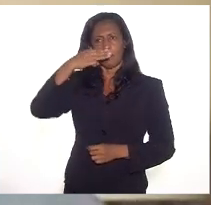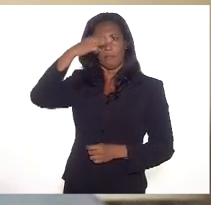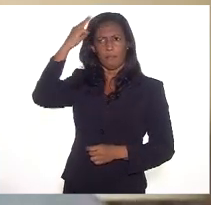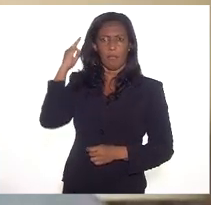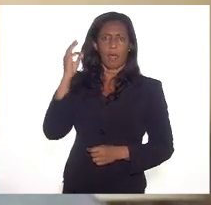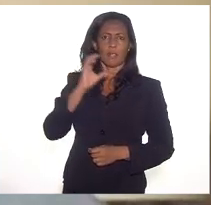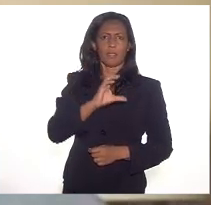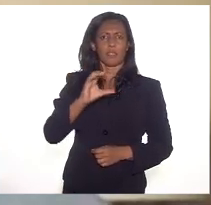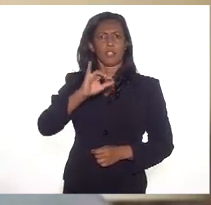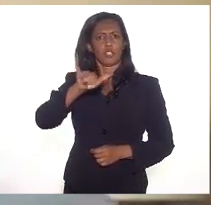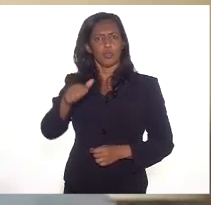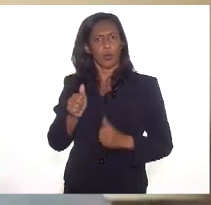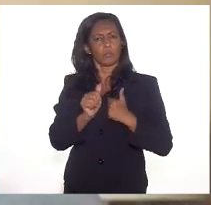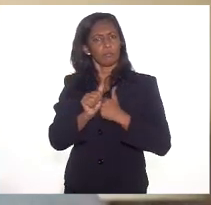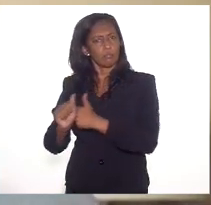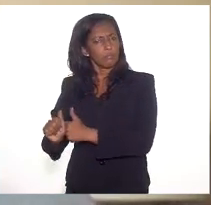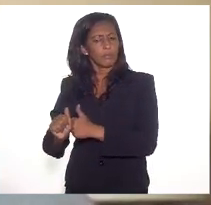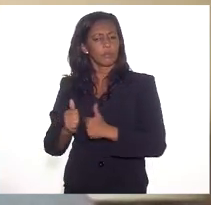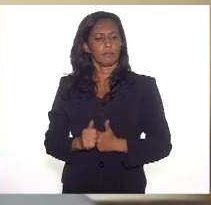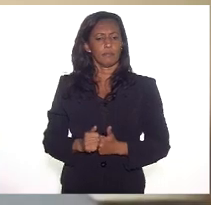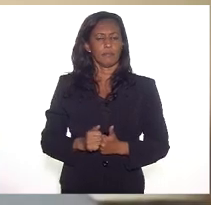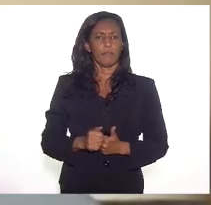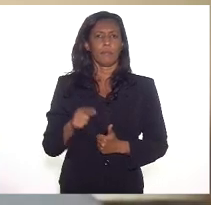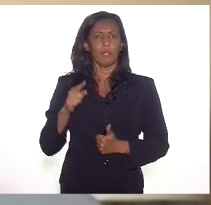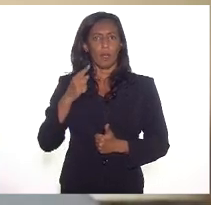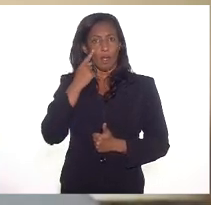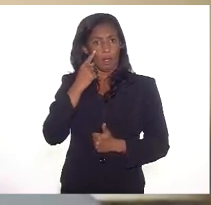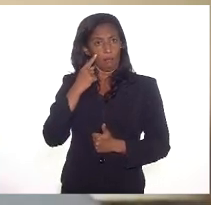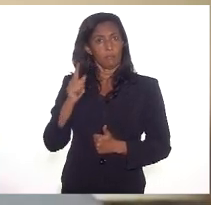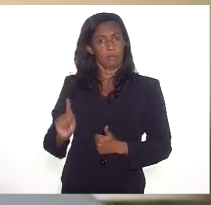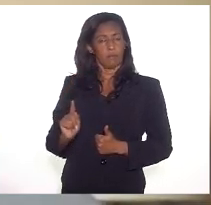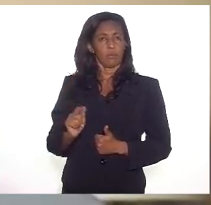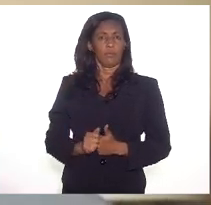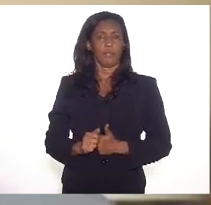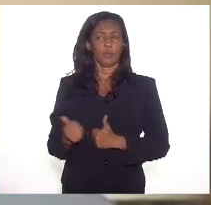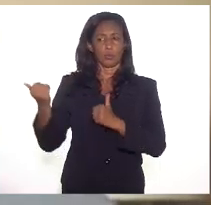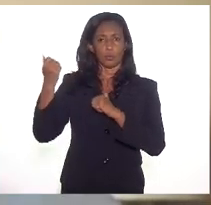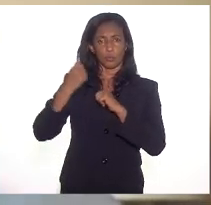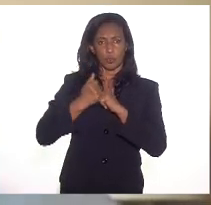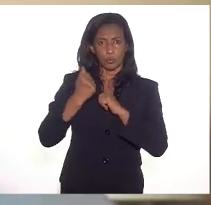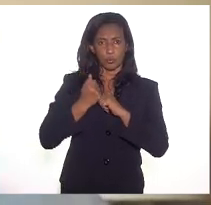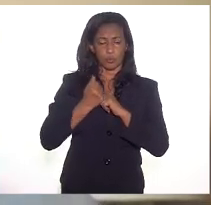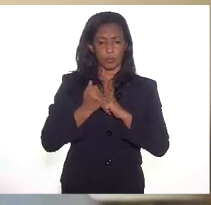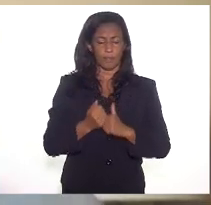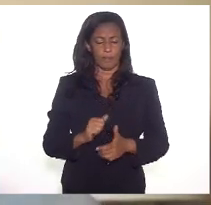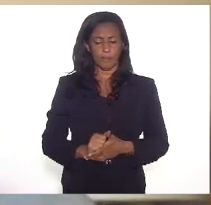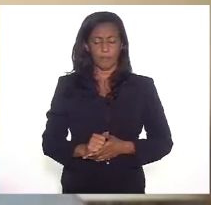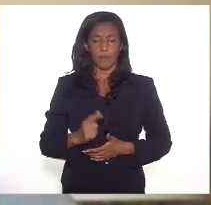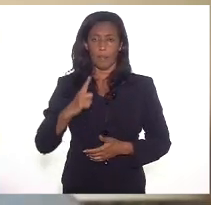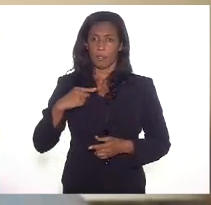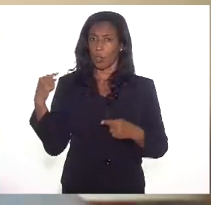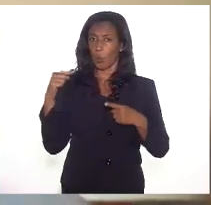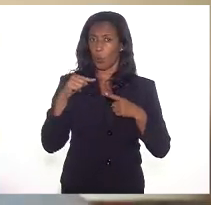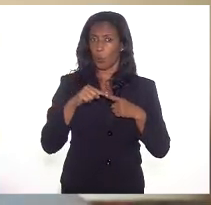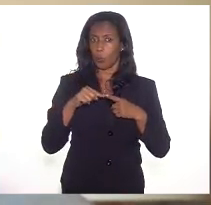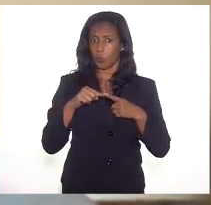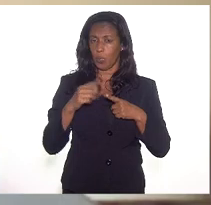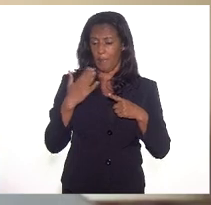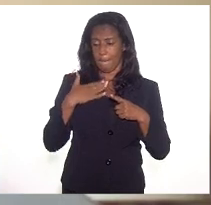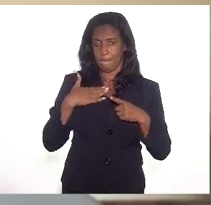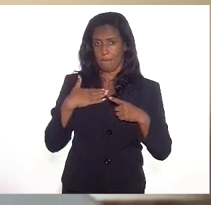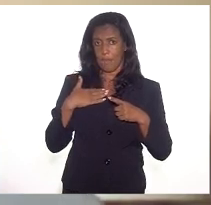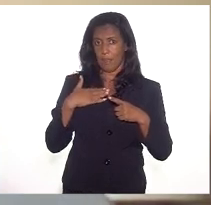da CCJ, acompanhou, tentou sintetizar esses debates nesse substitutivo. Mas tem um ponto, né, que não só a mim, mas a